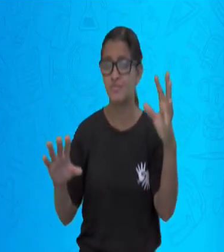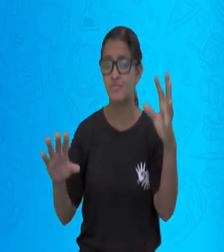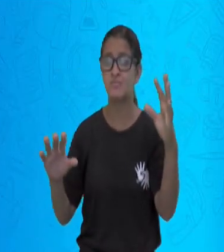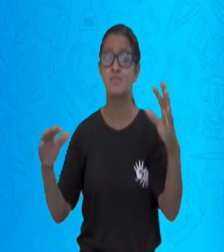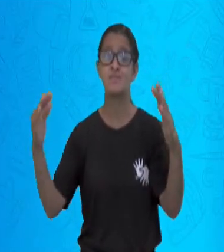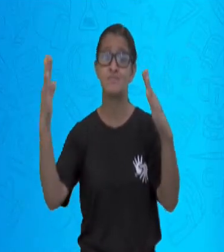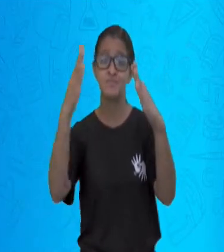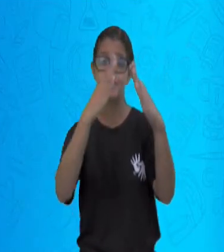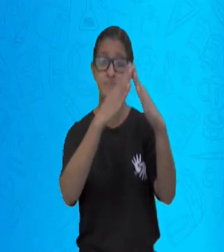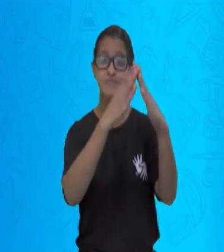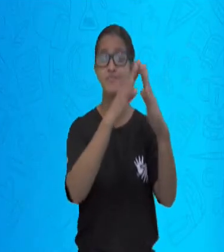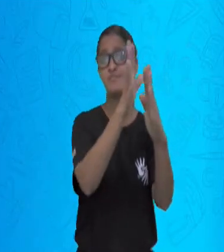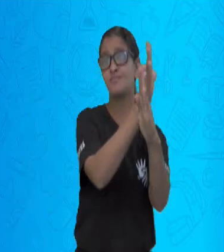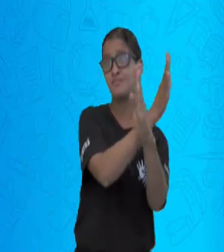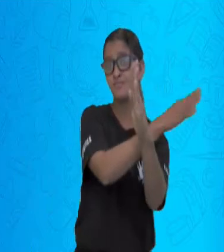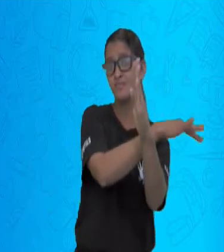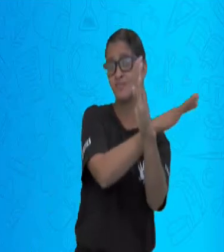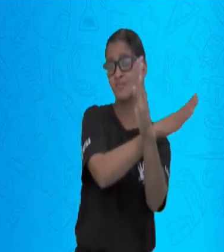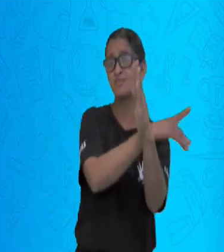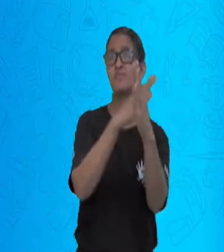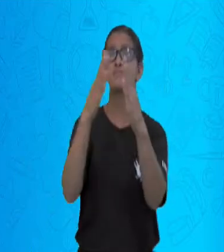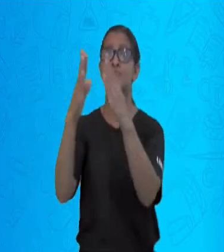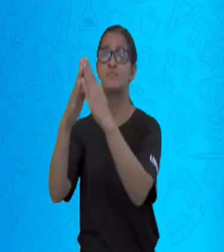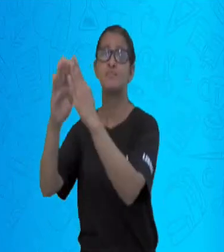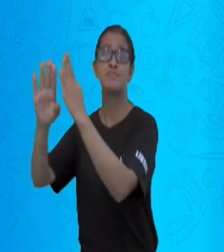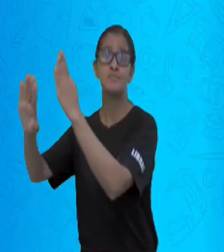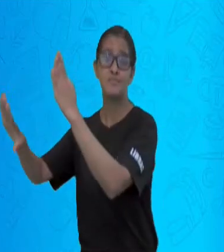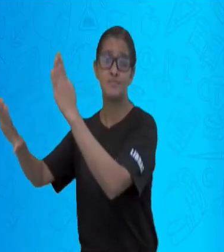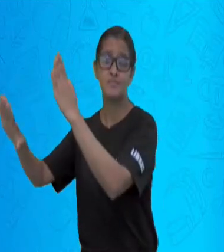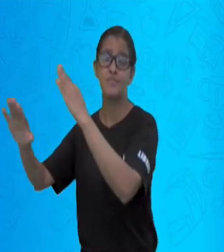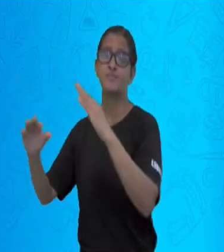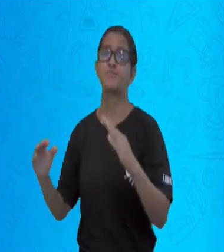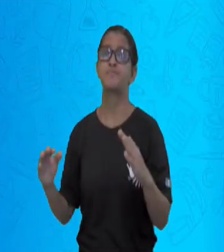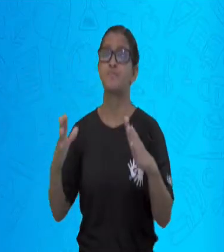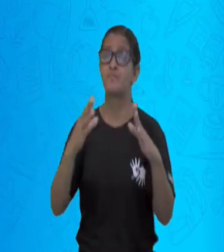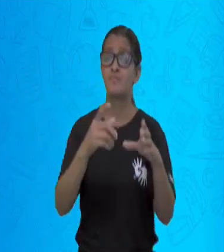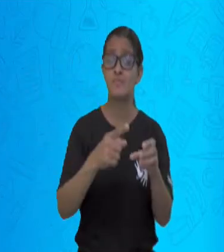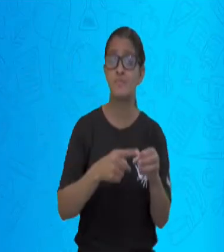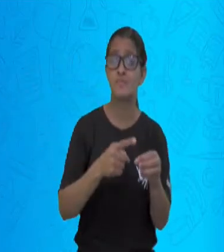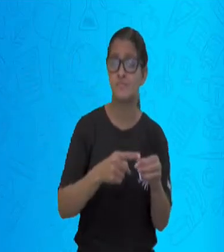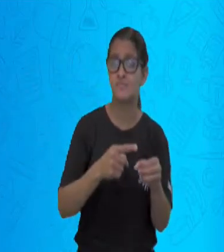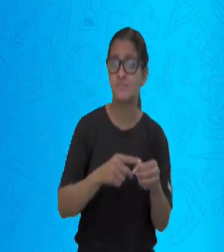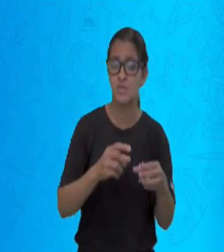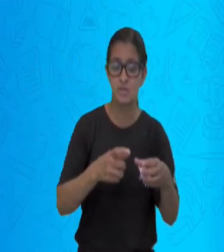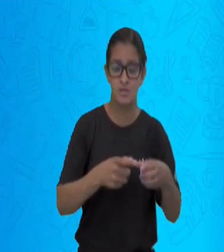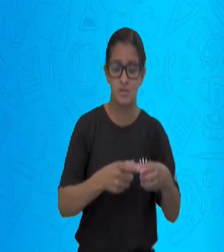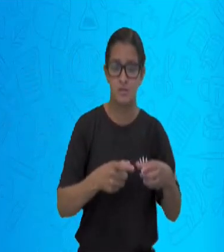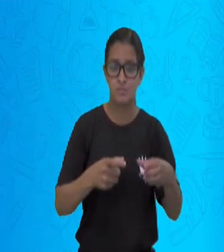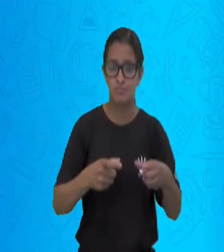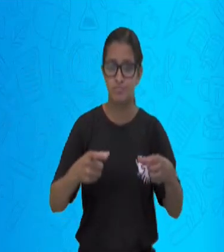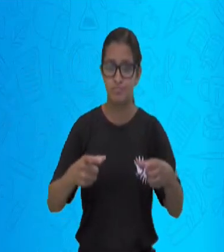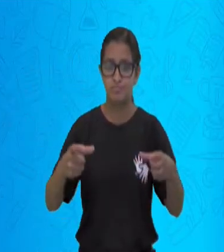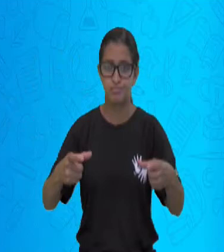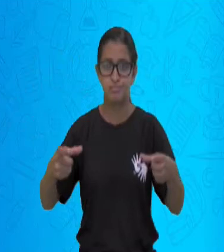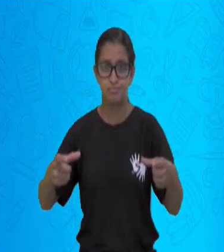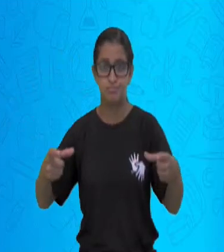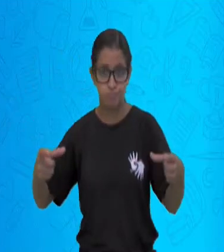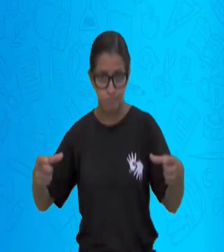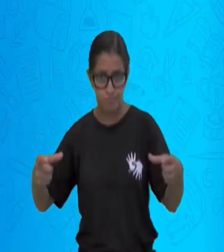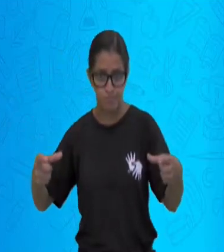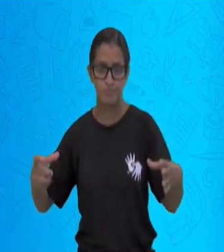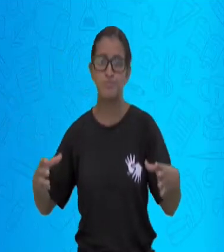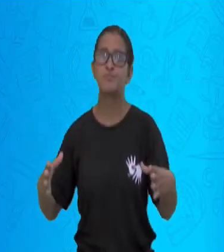da nossa, o bairro que vai ampliando, a cidade que vai crescendo. E isso com certeza é uma mudança do espaço